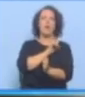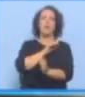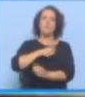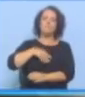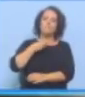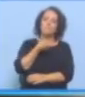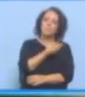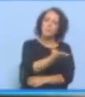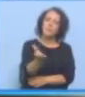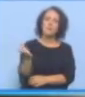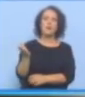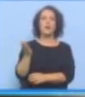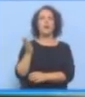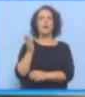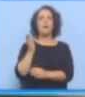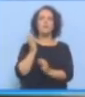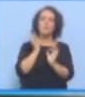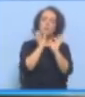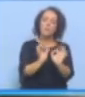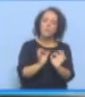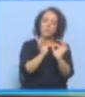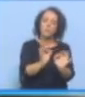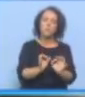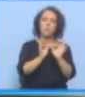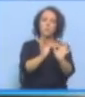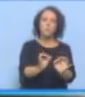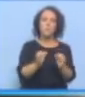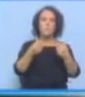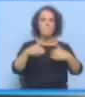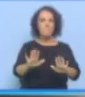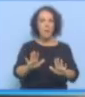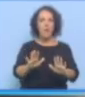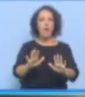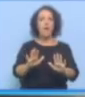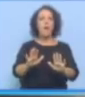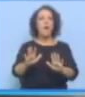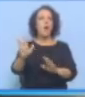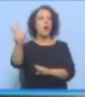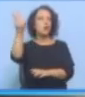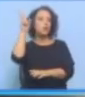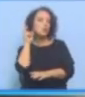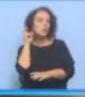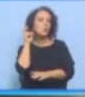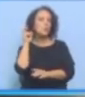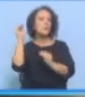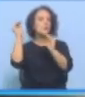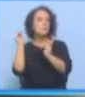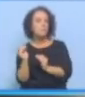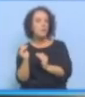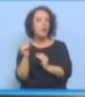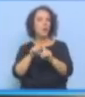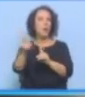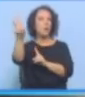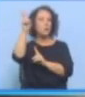piedade, muito devocional, mas não muito de escuta da palavra e não muito de reflexão